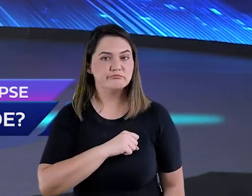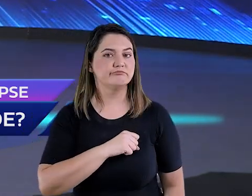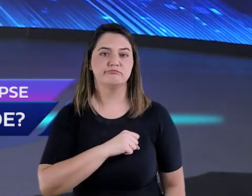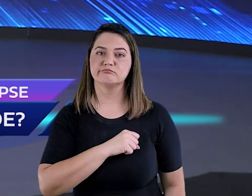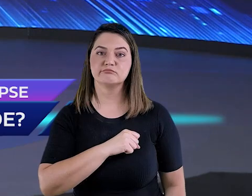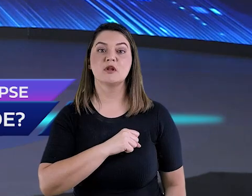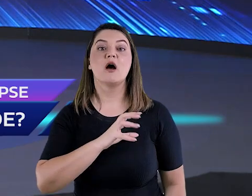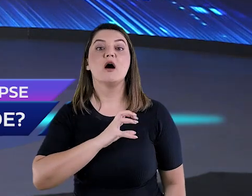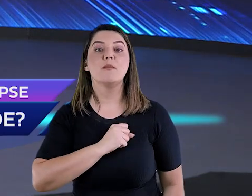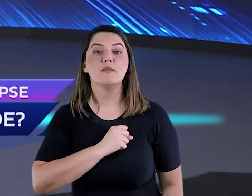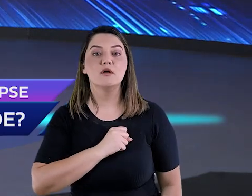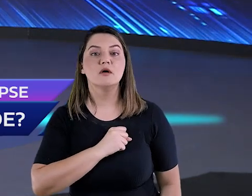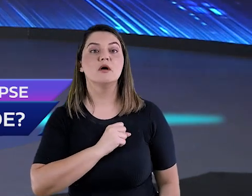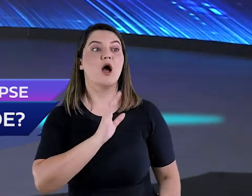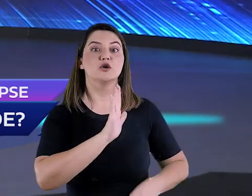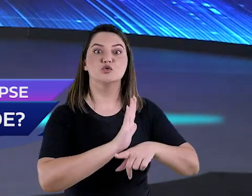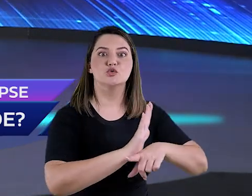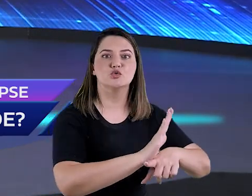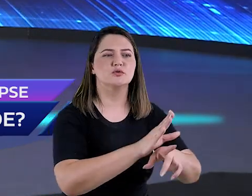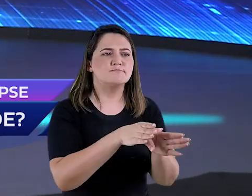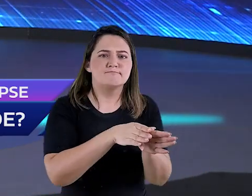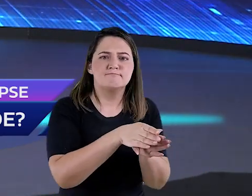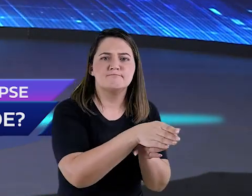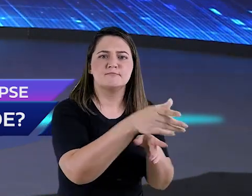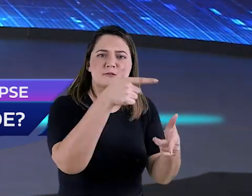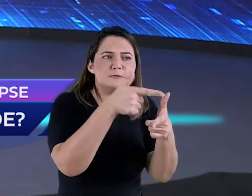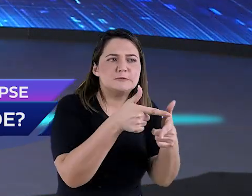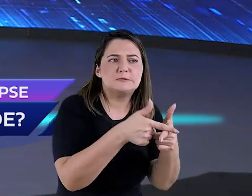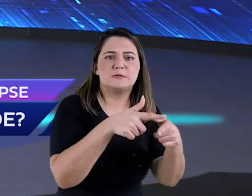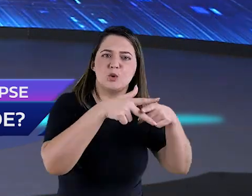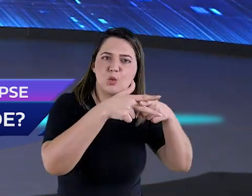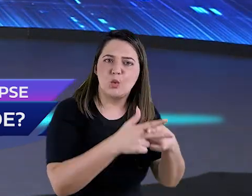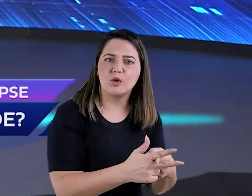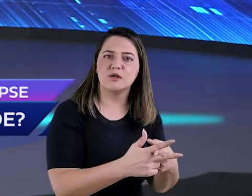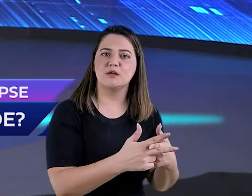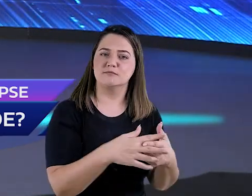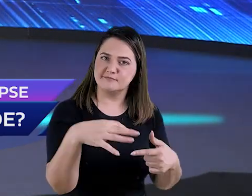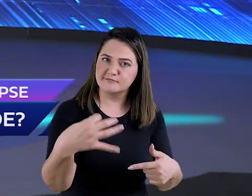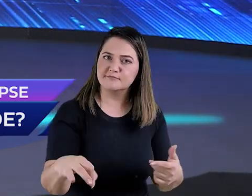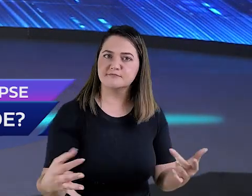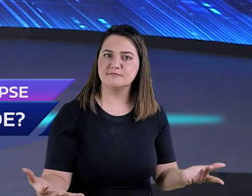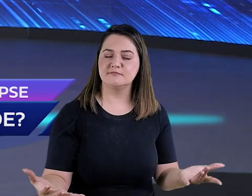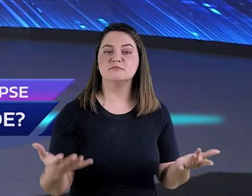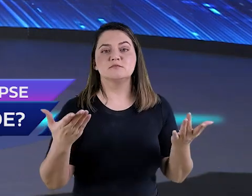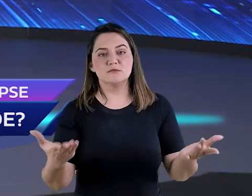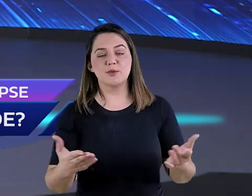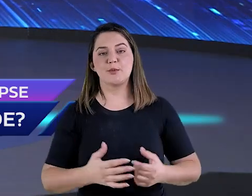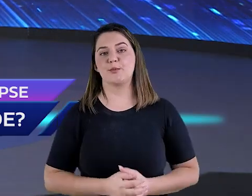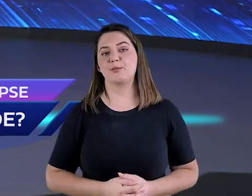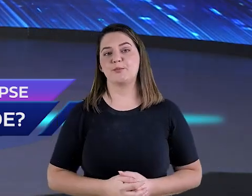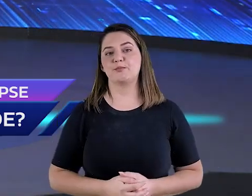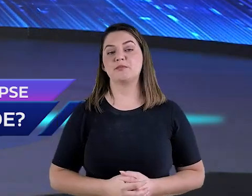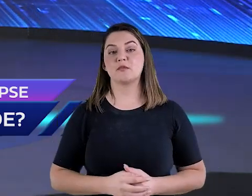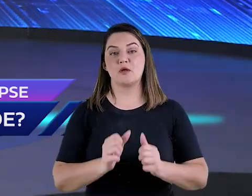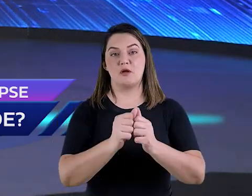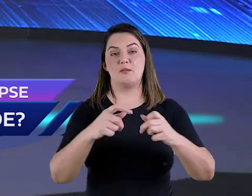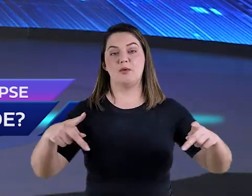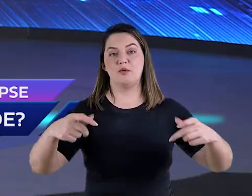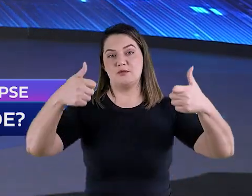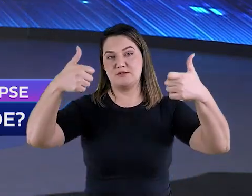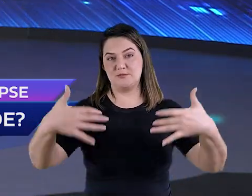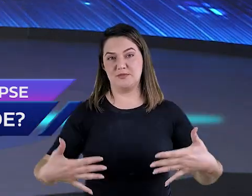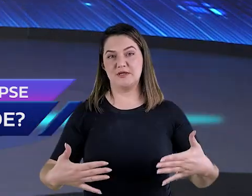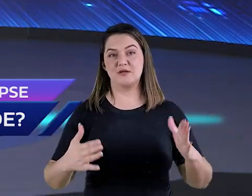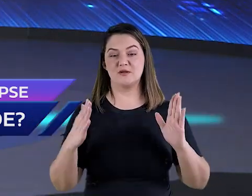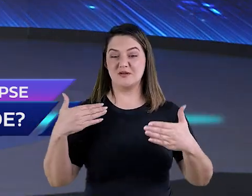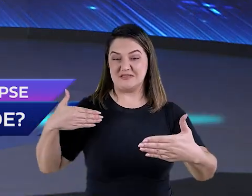olhamos especificamente para as 7 pragas, o Apocalipse nos diz que nos últimos